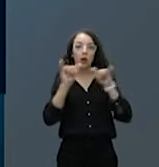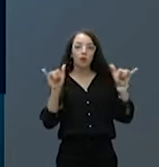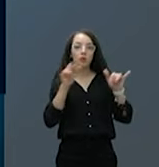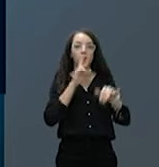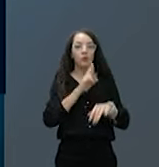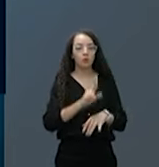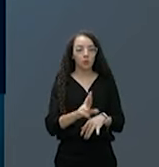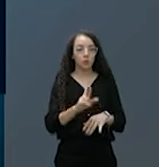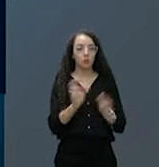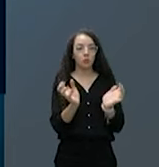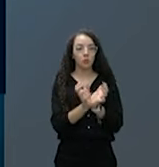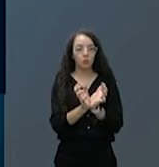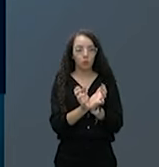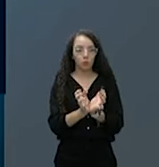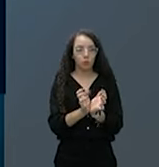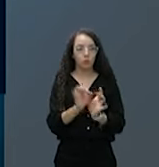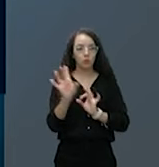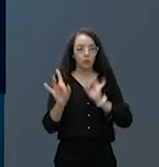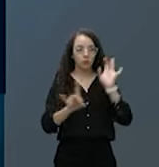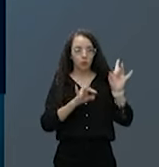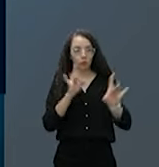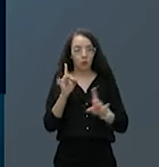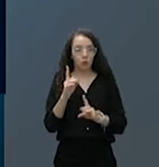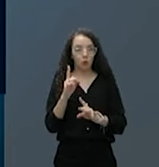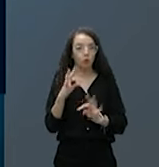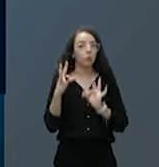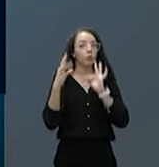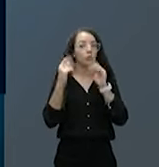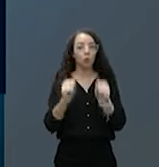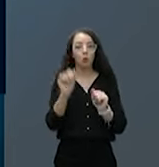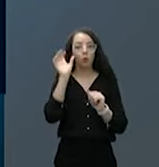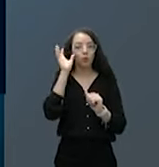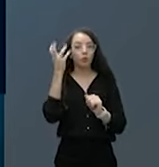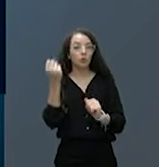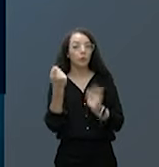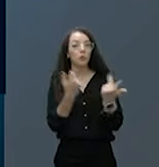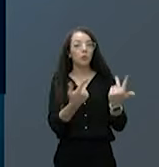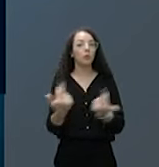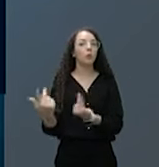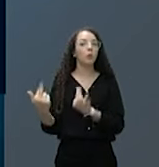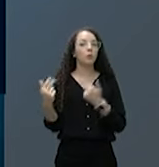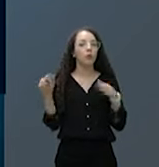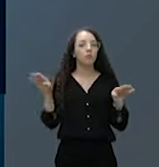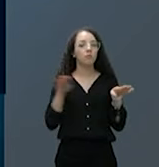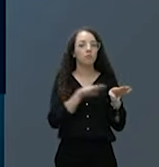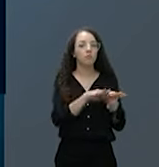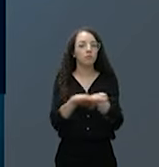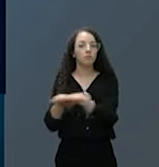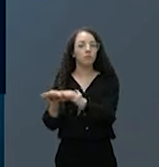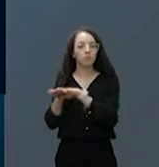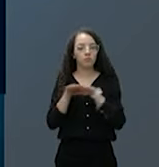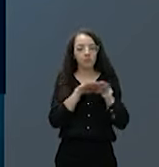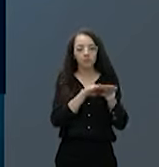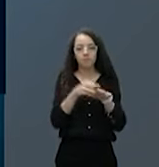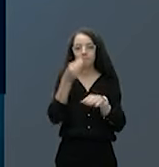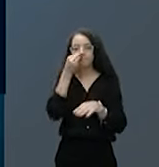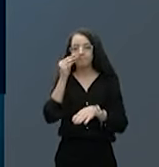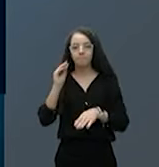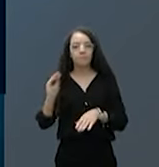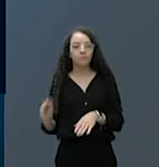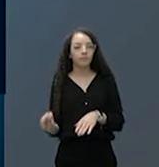especial por unanimidade. Negou provimento ao agravo. Obrigada, doutor, pela sua